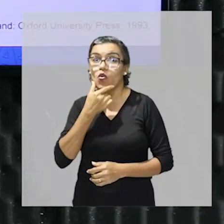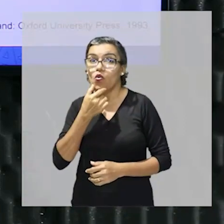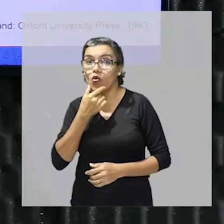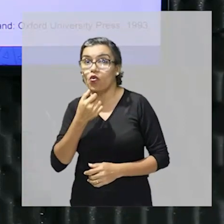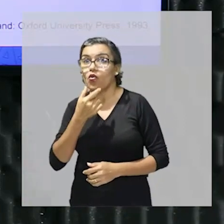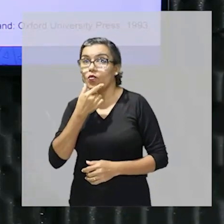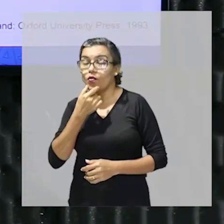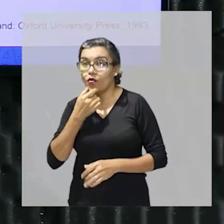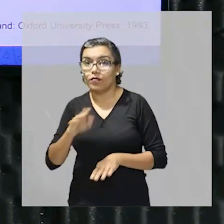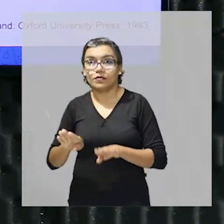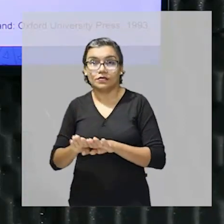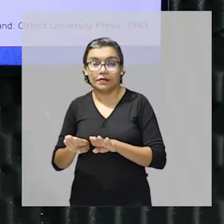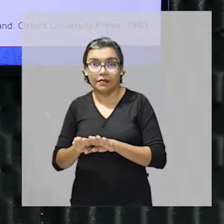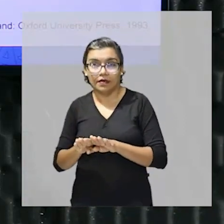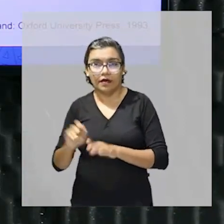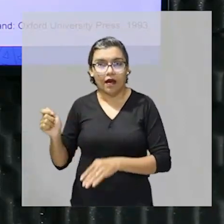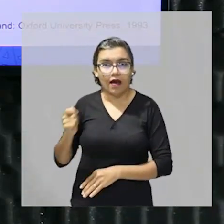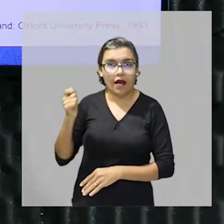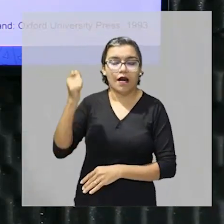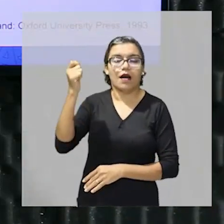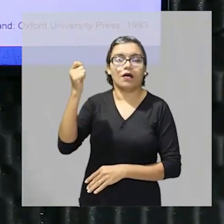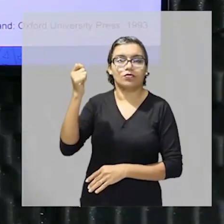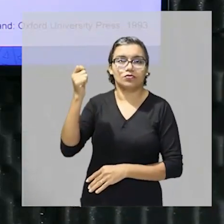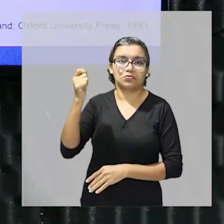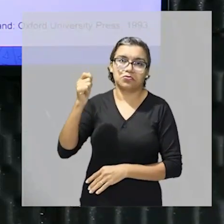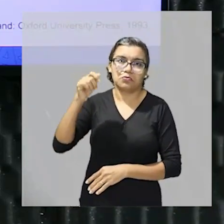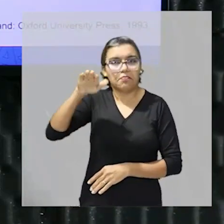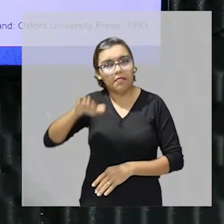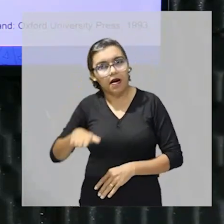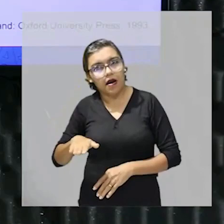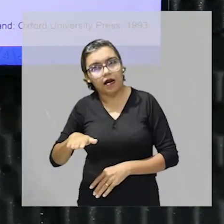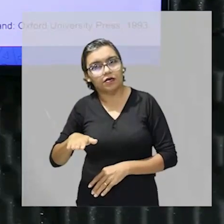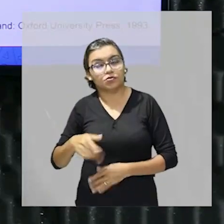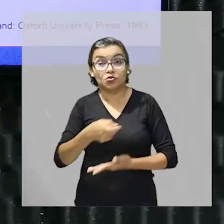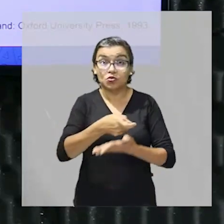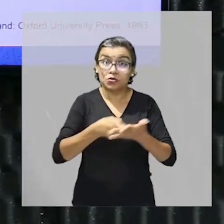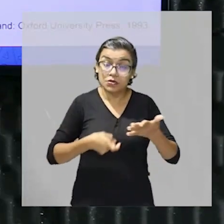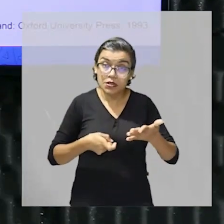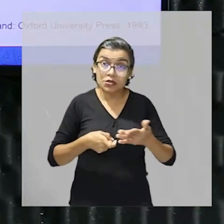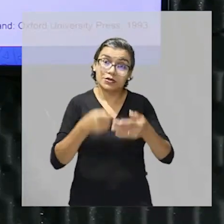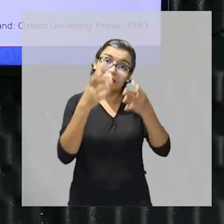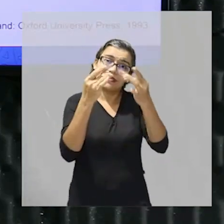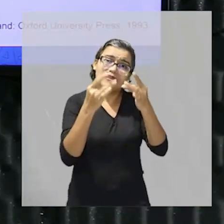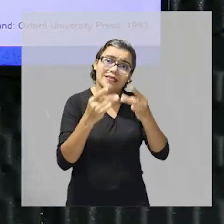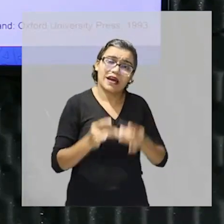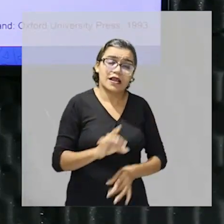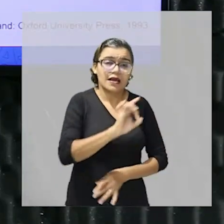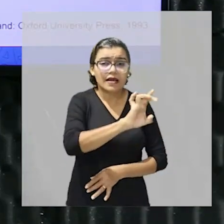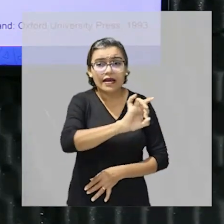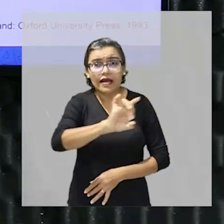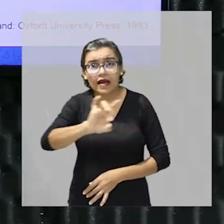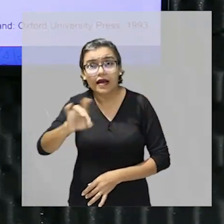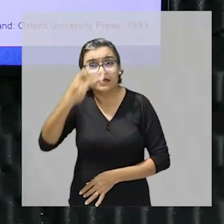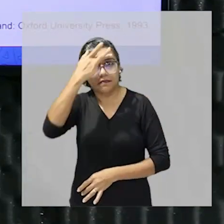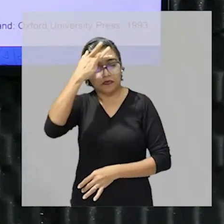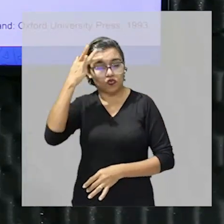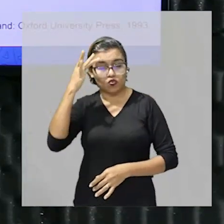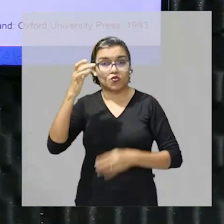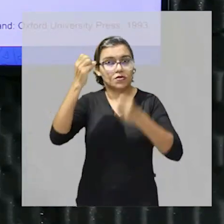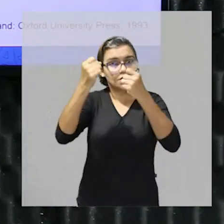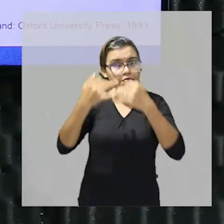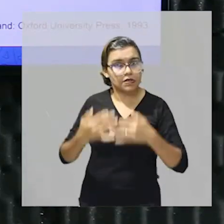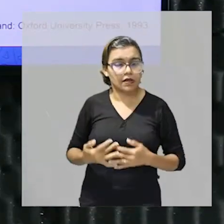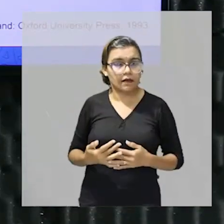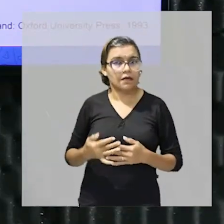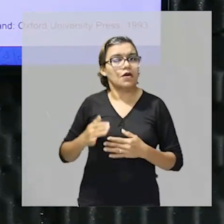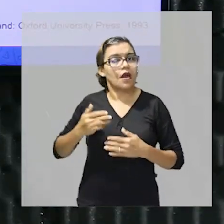é alto e o Sam e o Jim são baixos. Ou seja, o texto vai dando vários detalhes de cada uma das pessoas. Então, eu